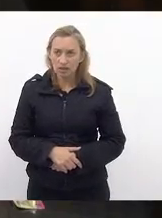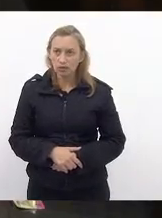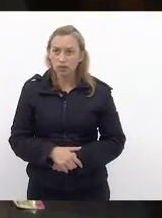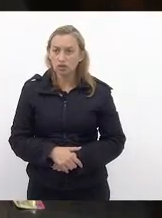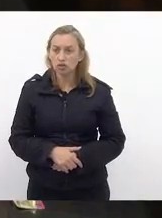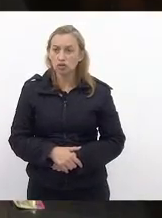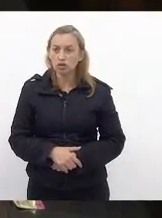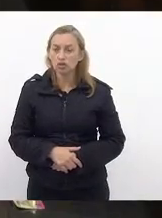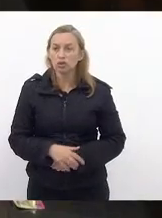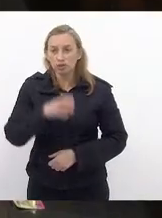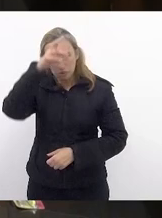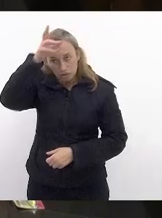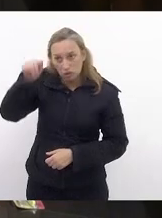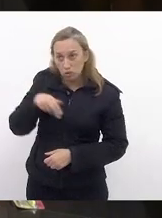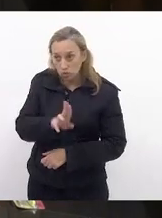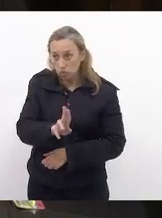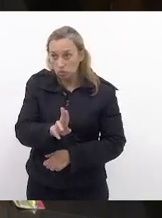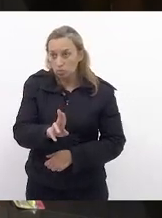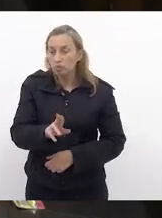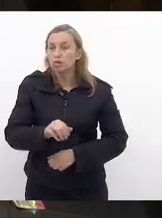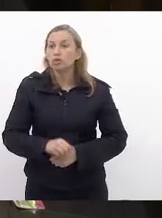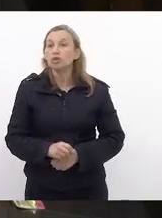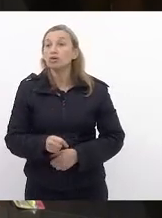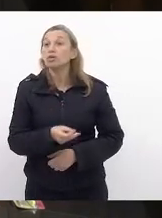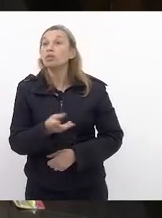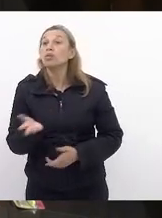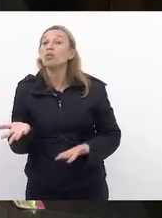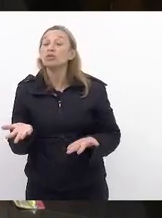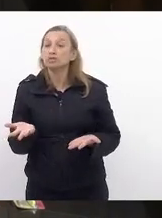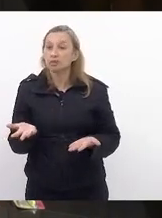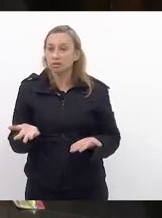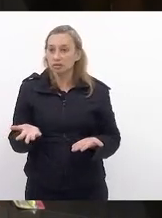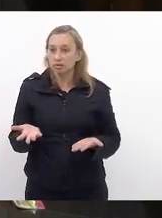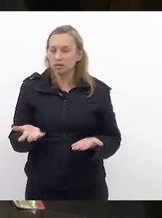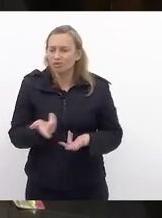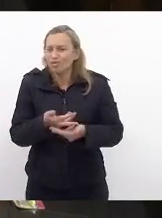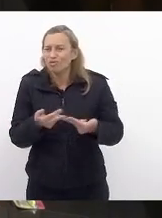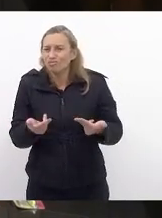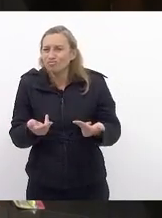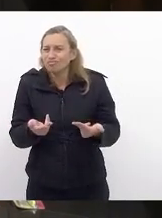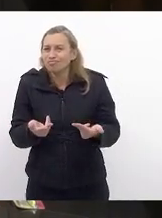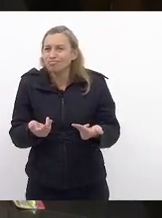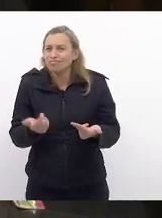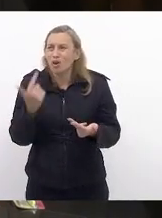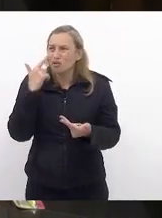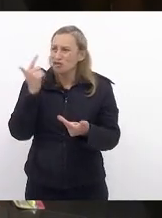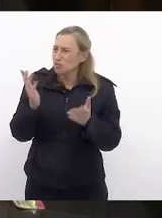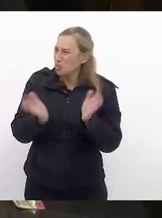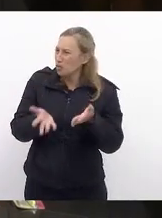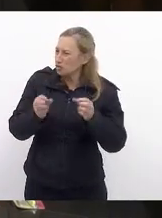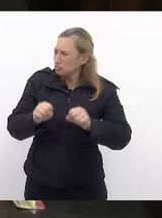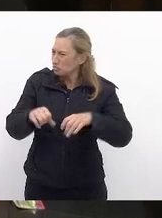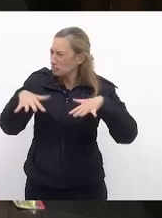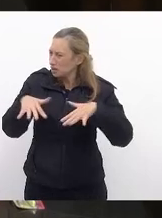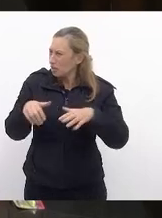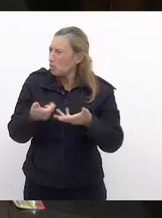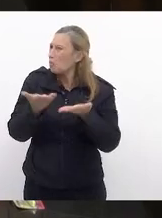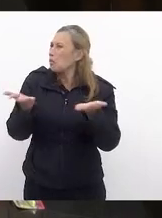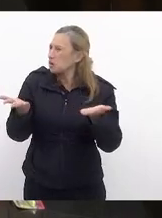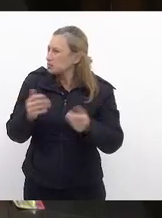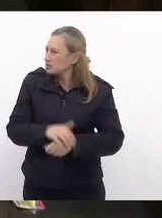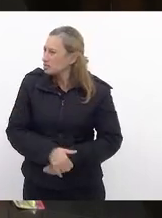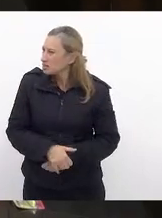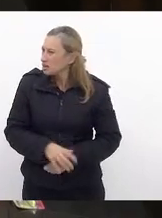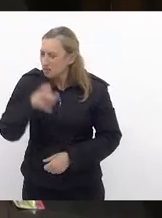Oi tia Ju quanta insensatez eu assisti aqui dentro desse plenário hoje qual a